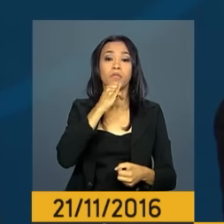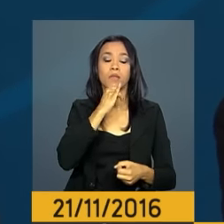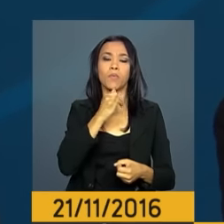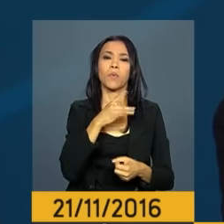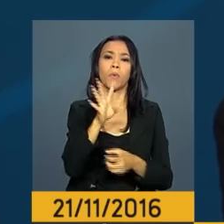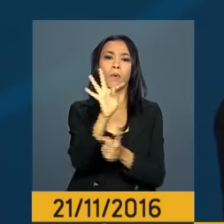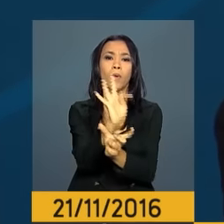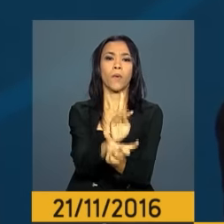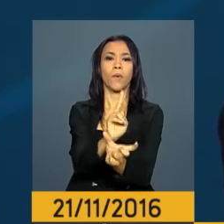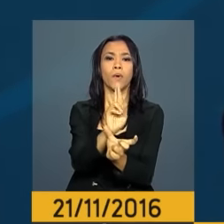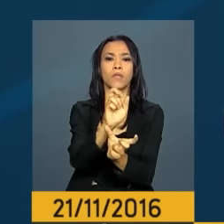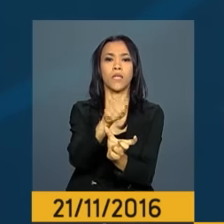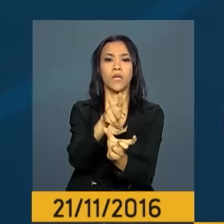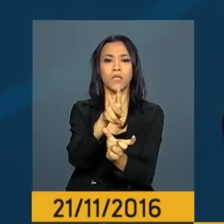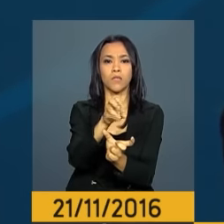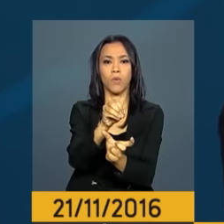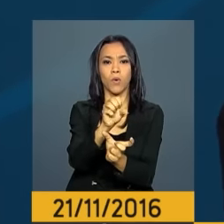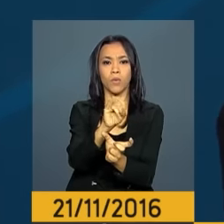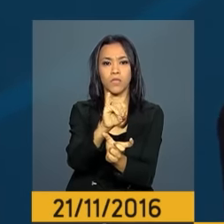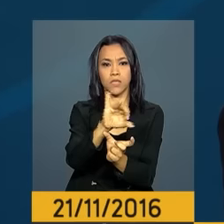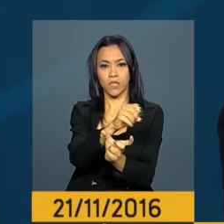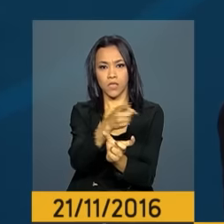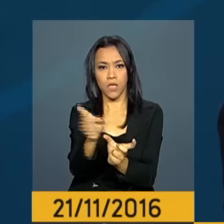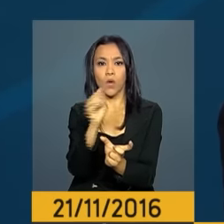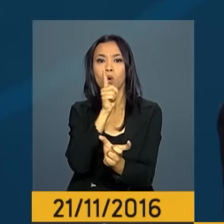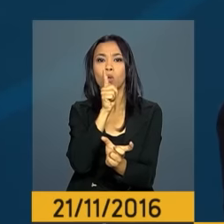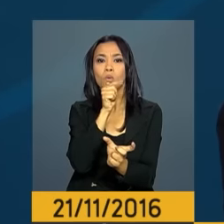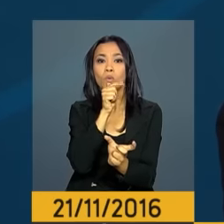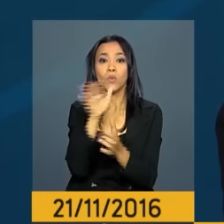transposição do Rio São Francisco. Só para dar um exemplo aos senhores,